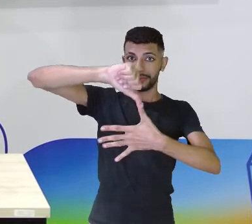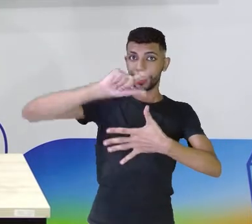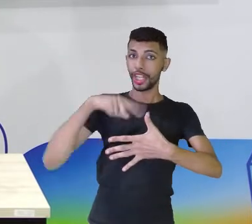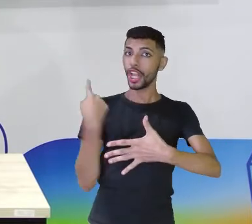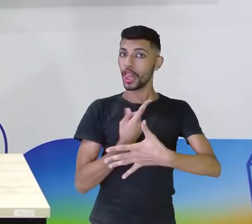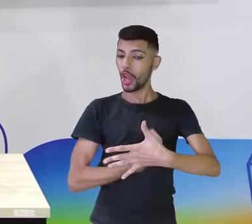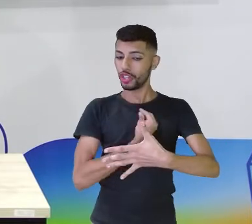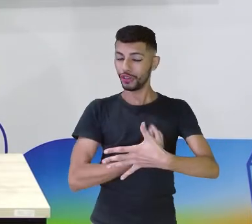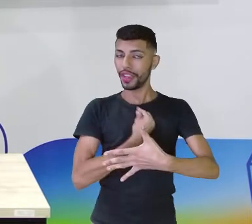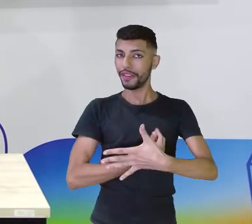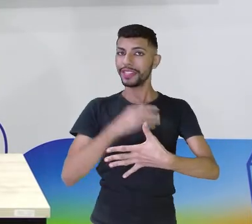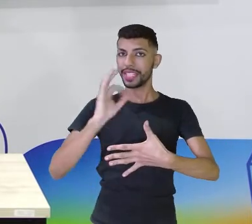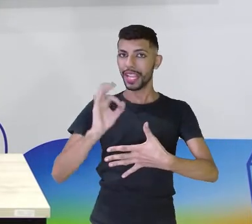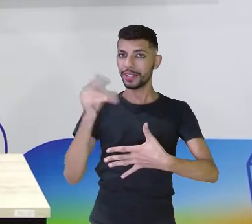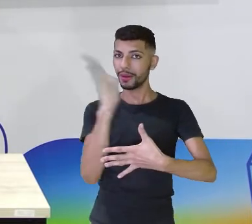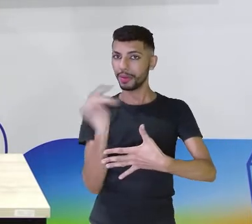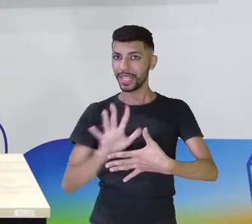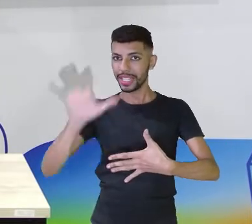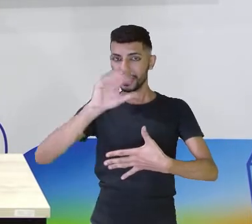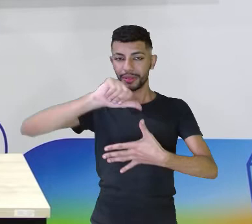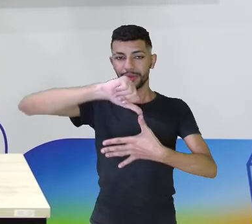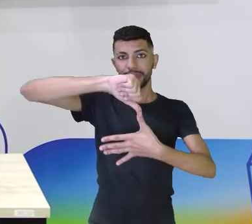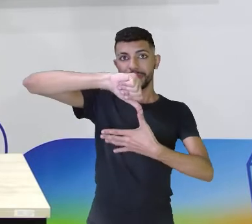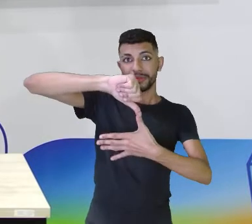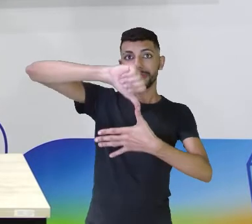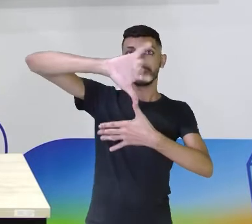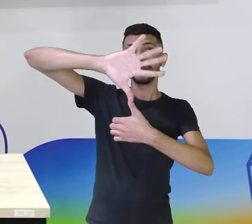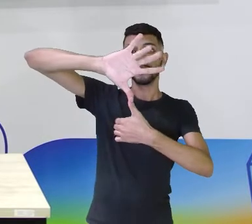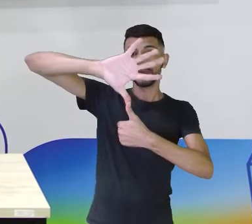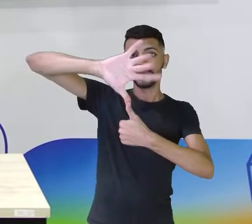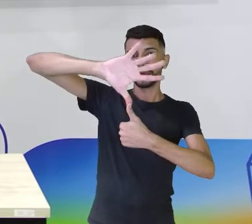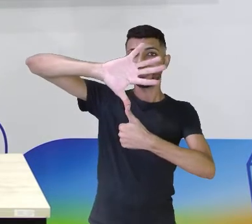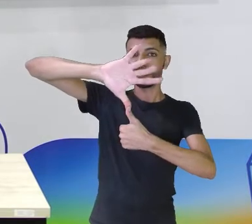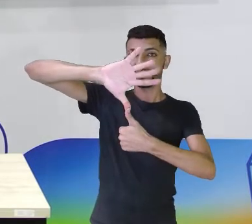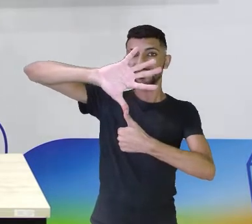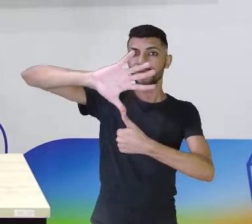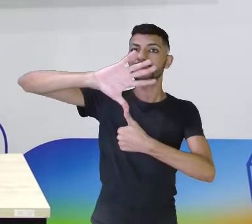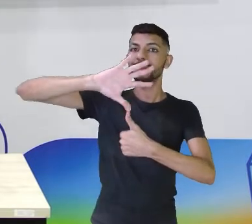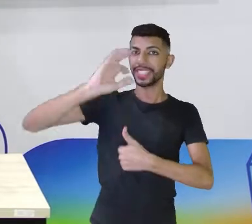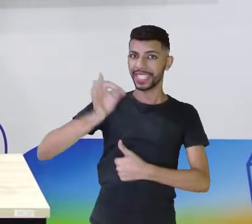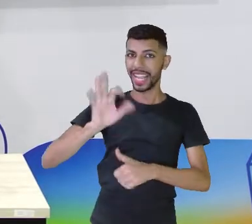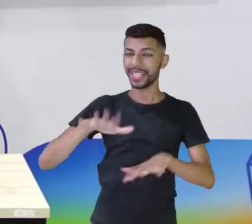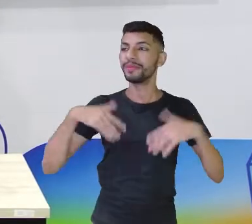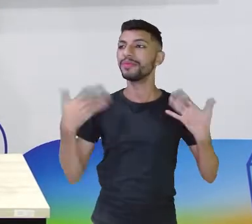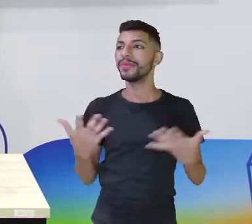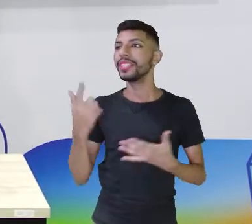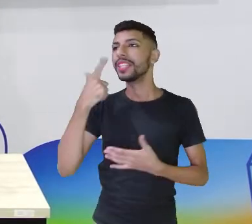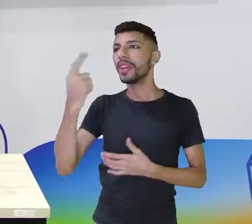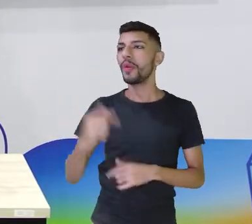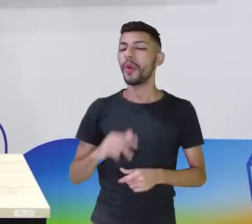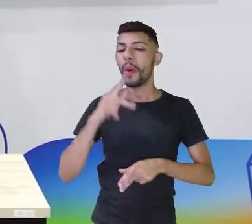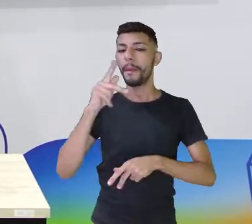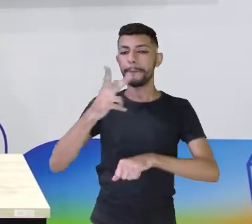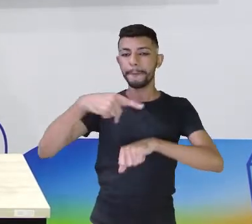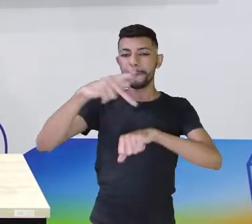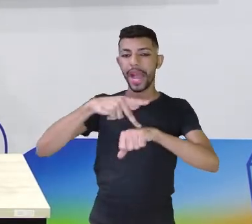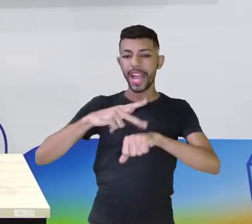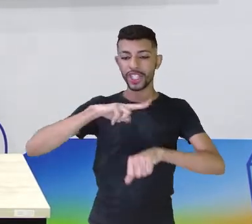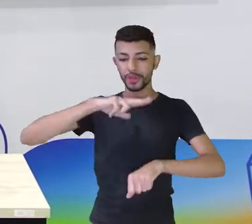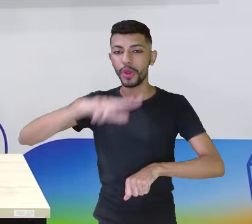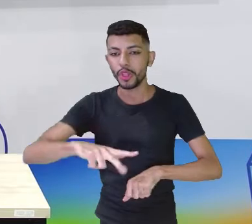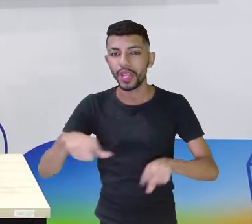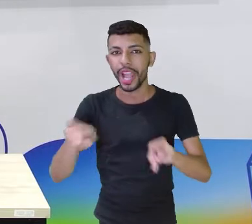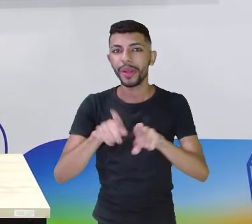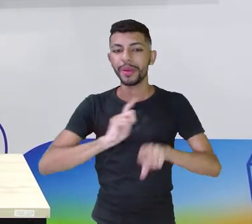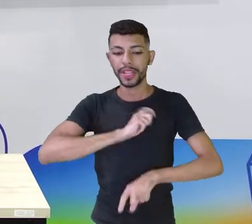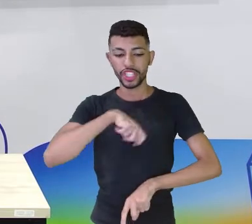onde nós vivemos no Brasil, e América do Norte. Então, Espanha e Portugal